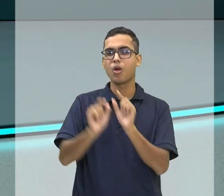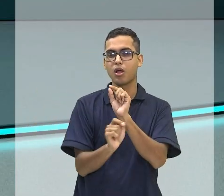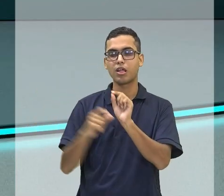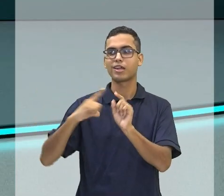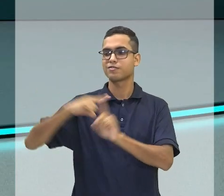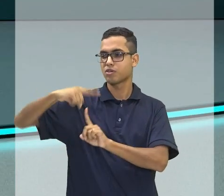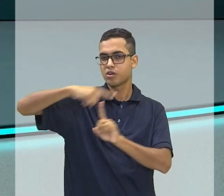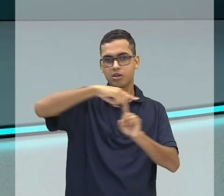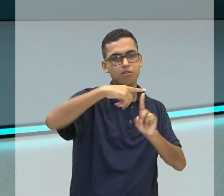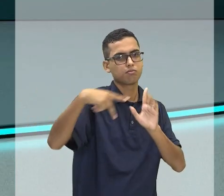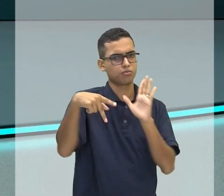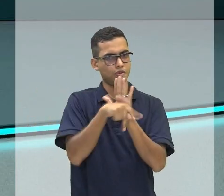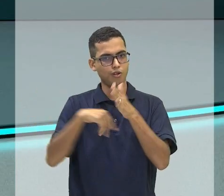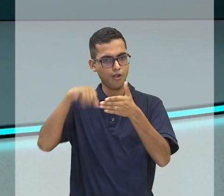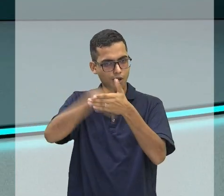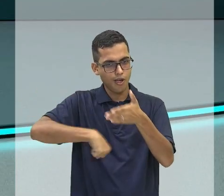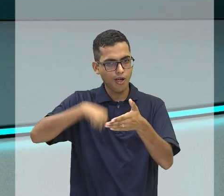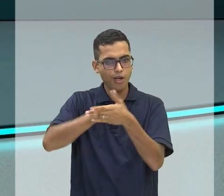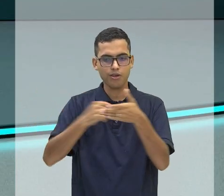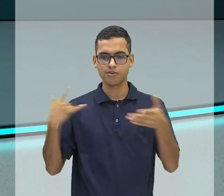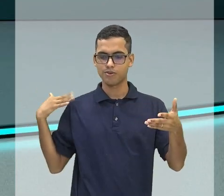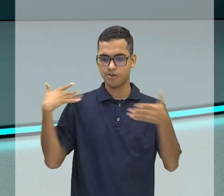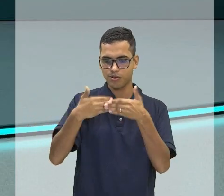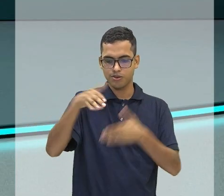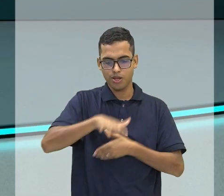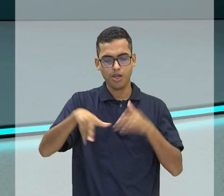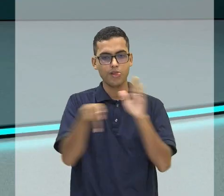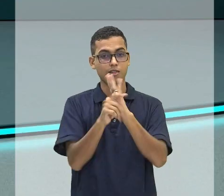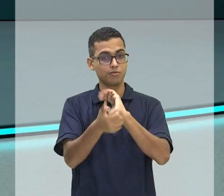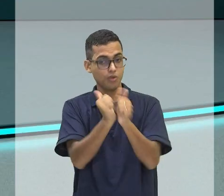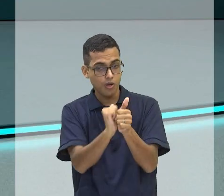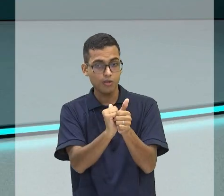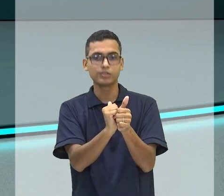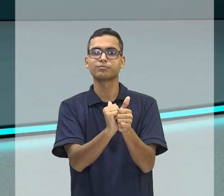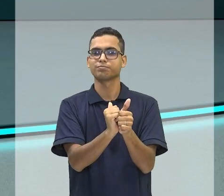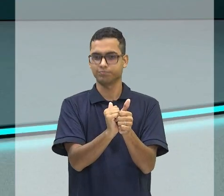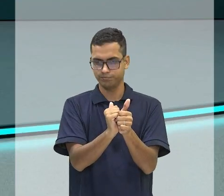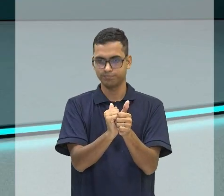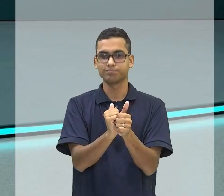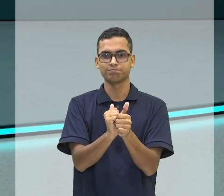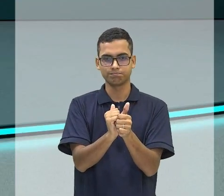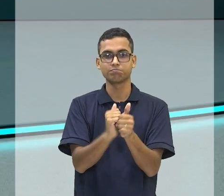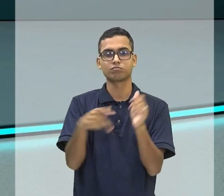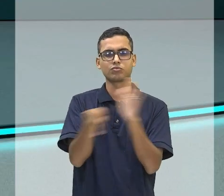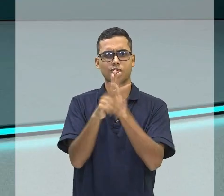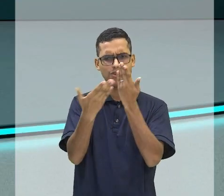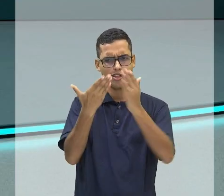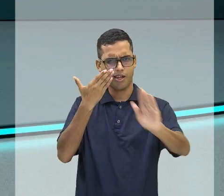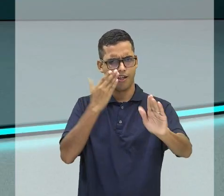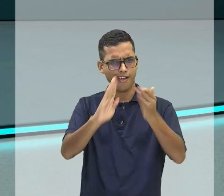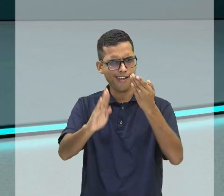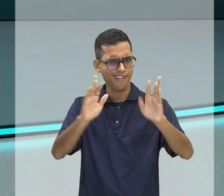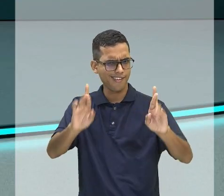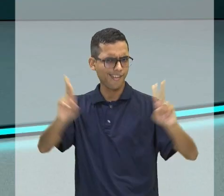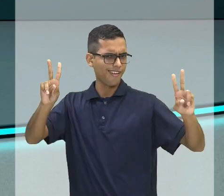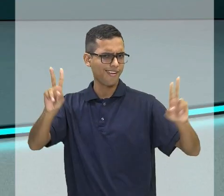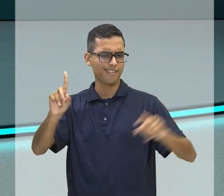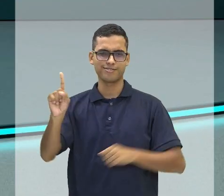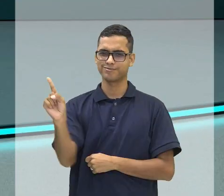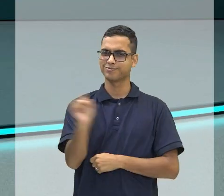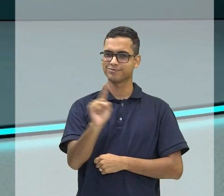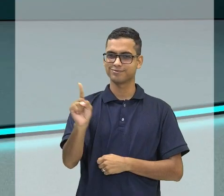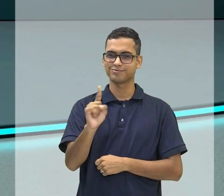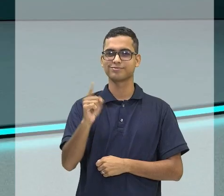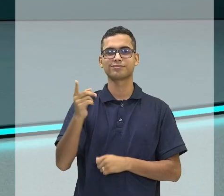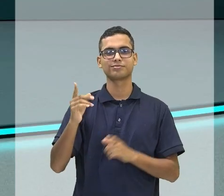luta presente, né, nesse mundo esportivo, e o karatê não é diferente, tá? Então a gente já sabe